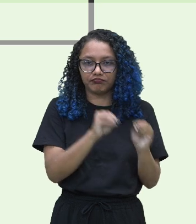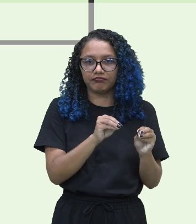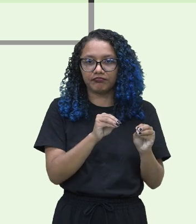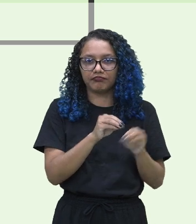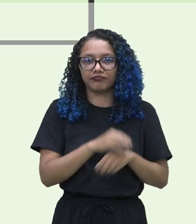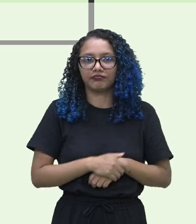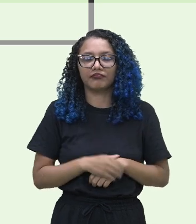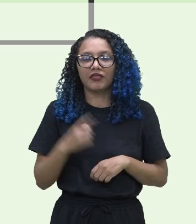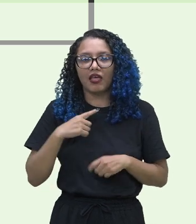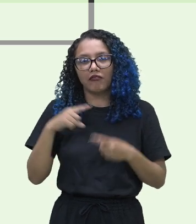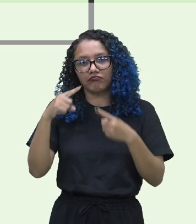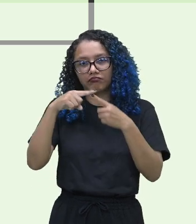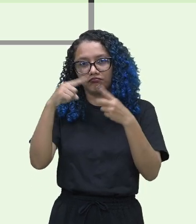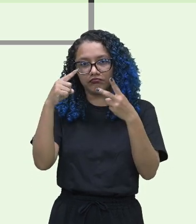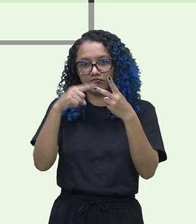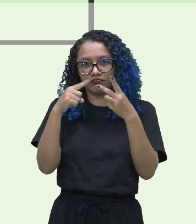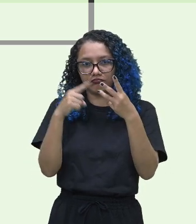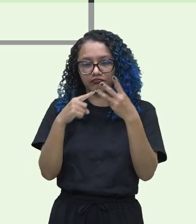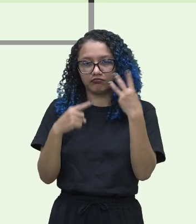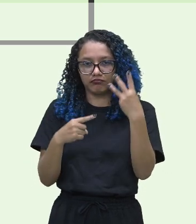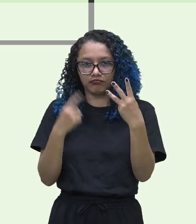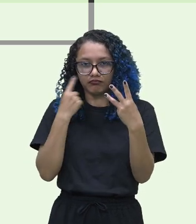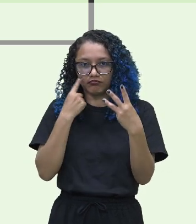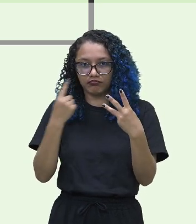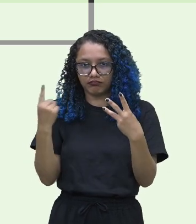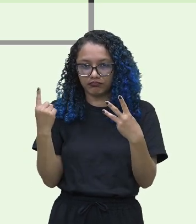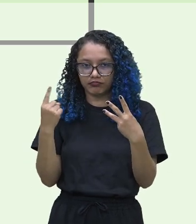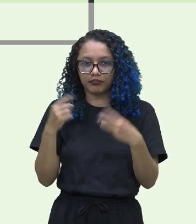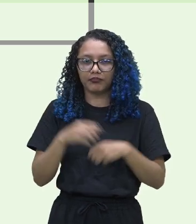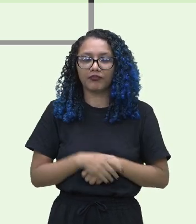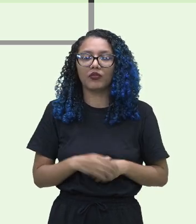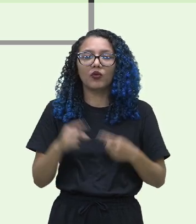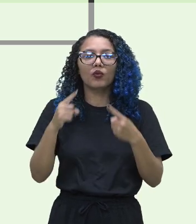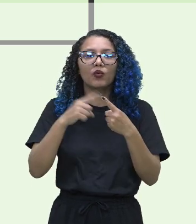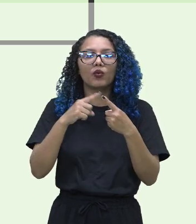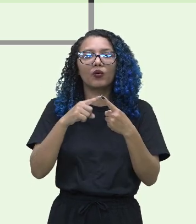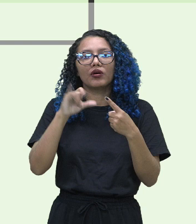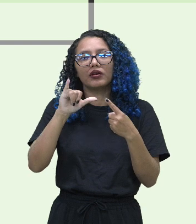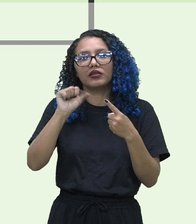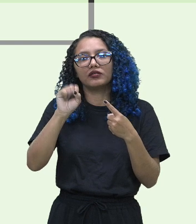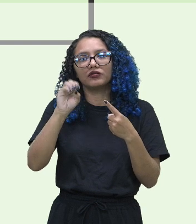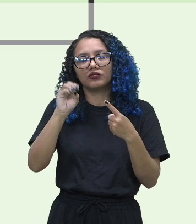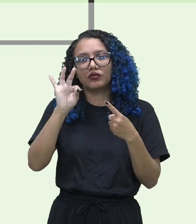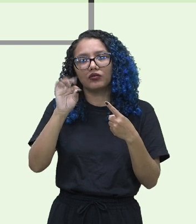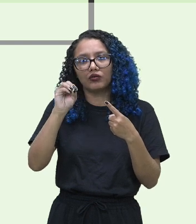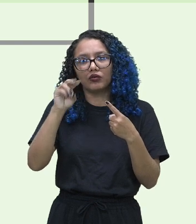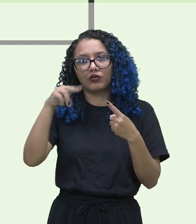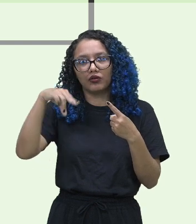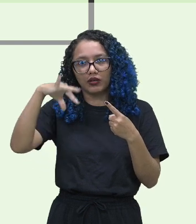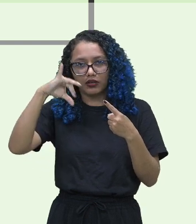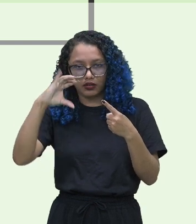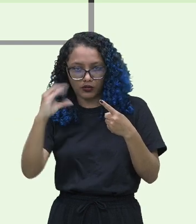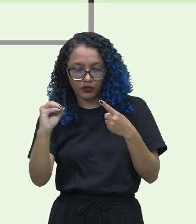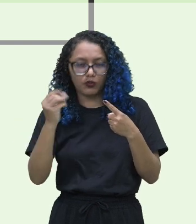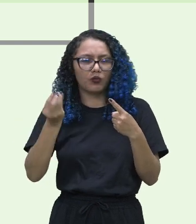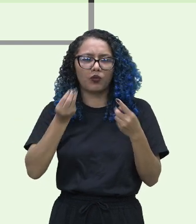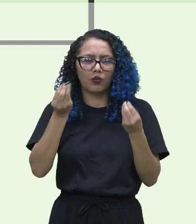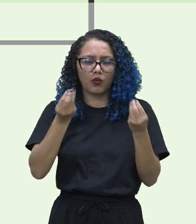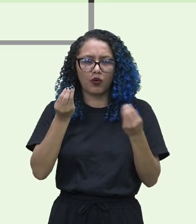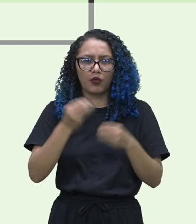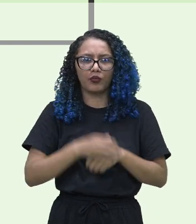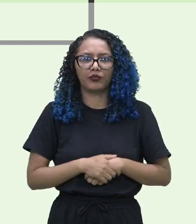isotônico, hipotônico e hipertônico. No meio isotônico, o